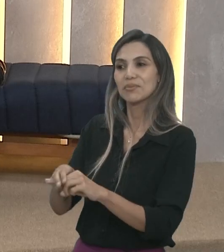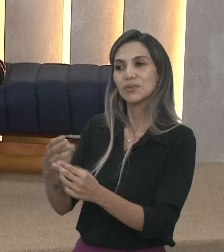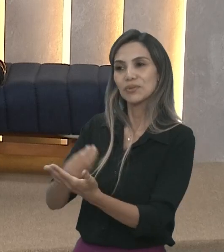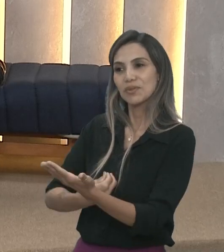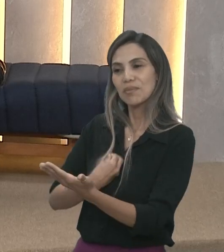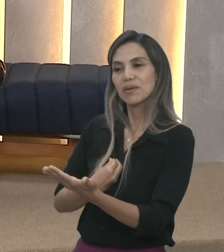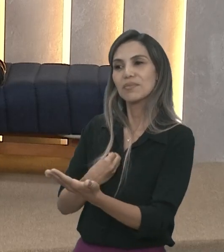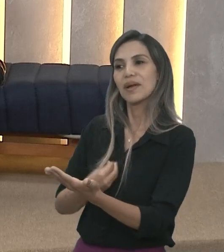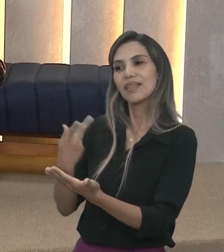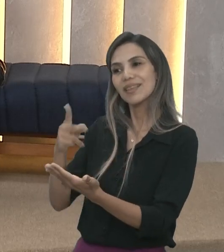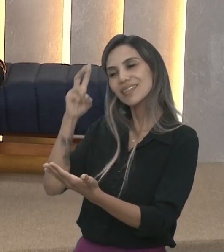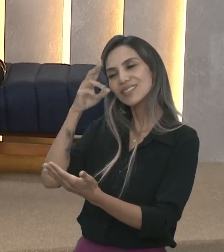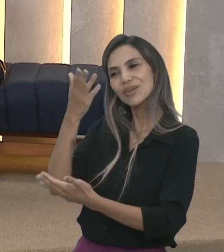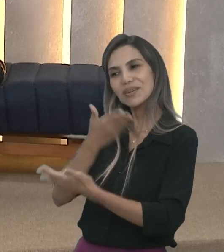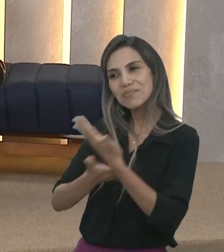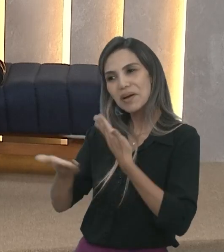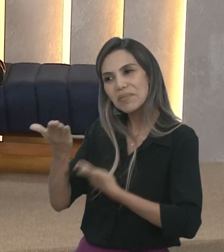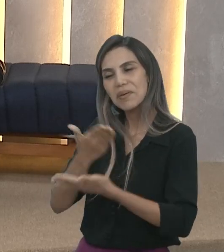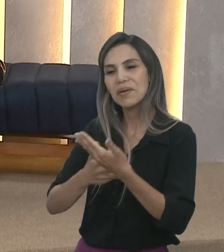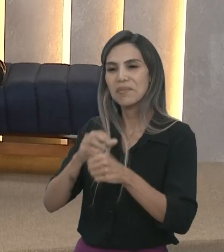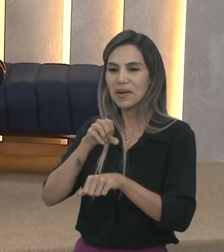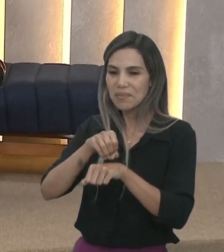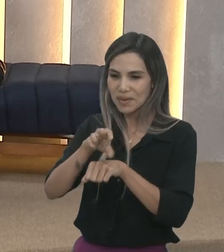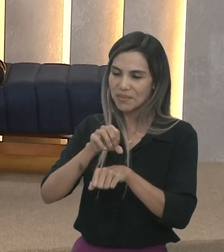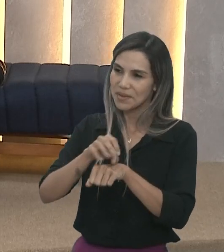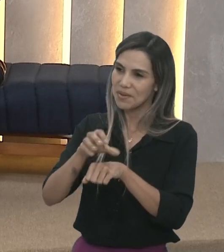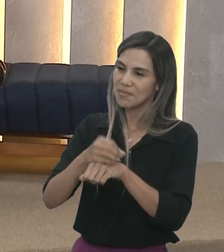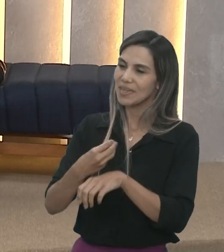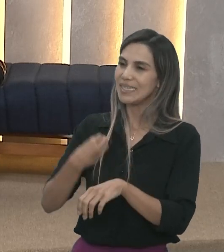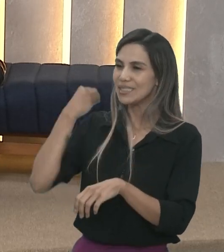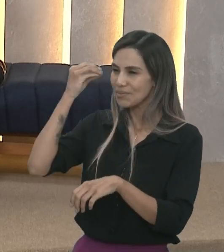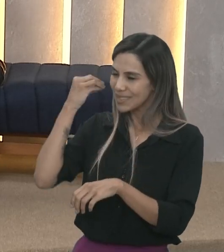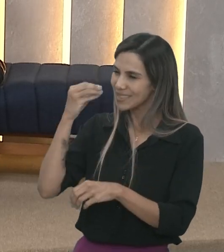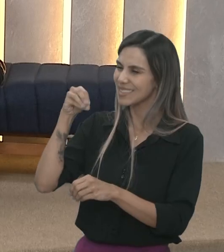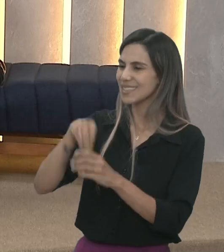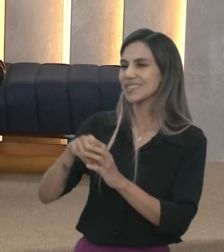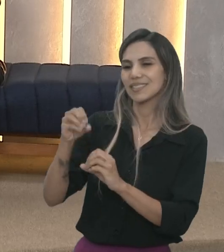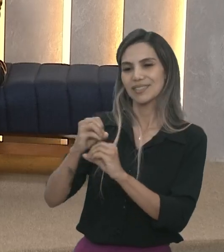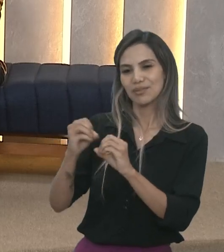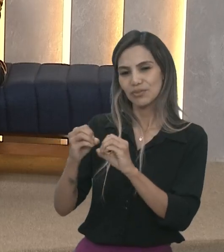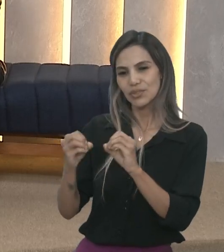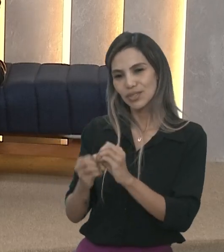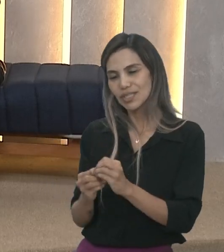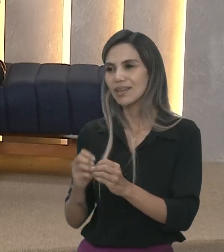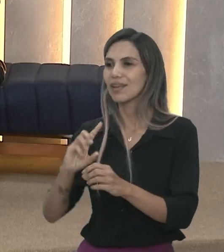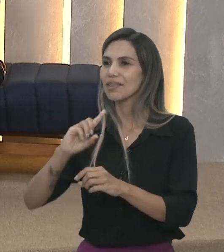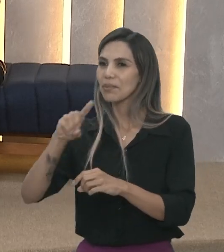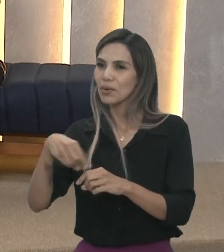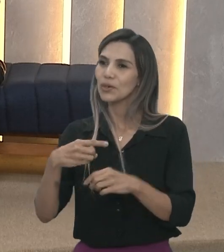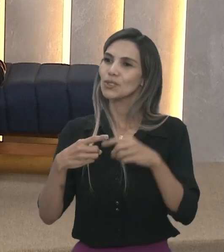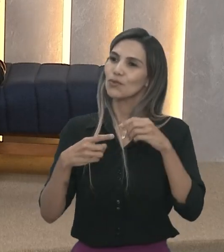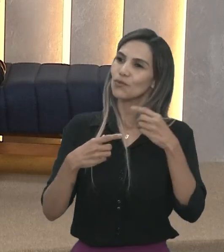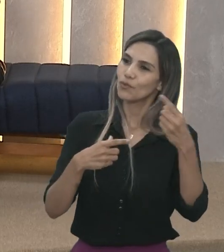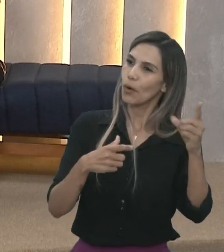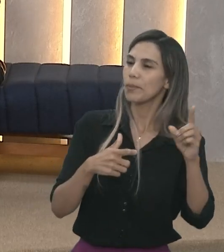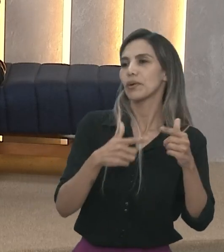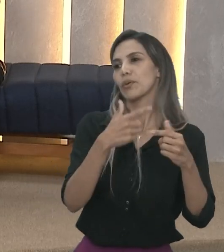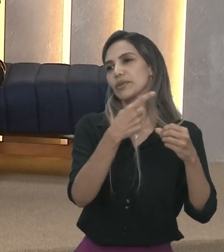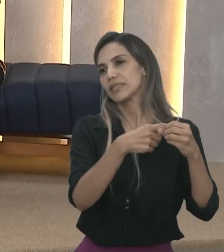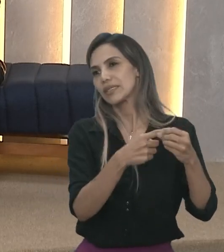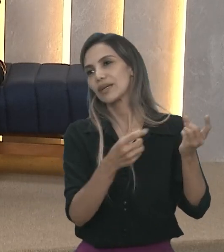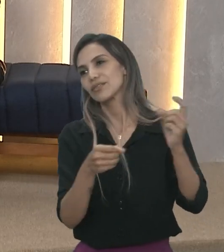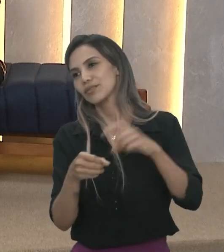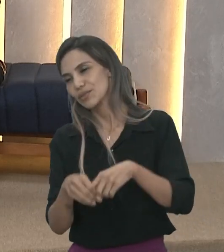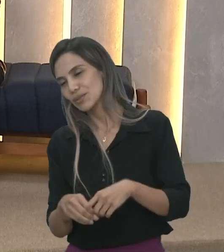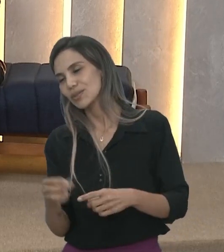compartilhar parte de tudo isso que ela viveu dentro da UFG, da saída, do retorno, um retorno que não é por um acaso, né,